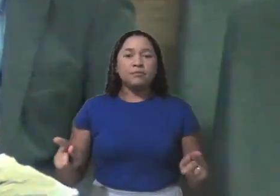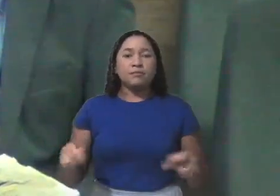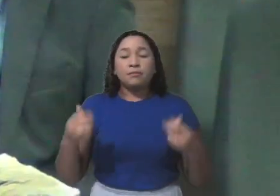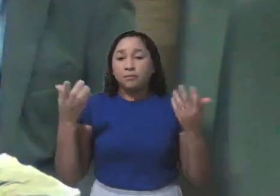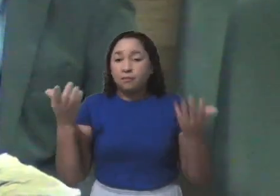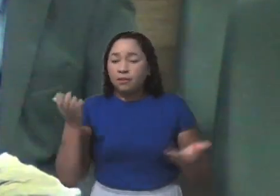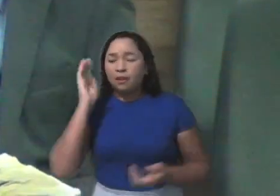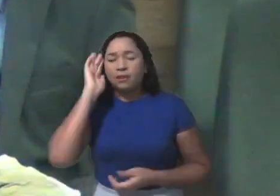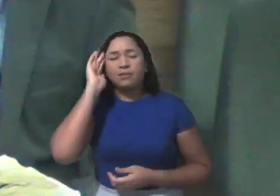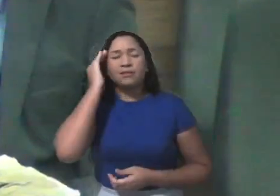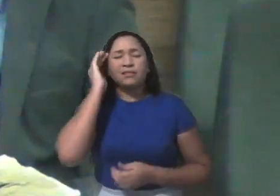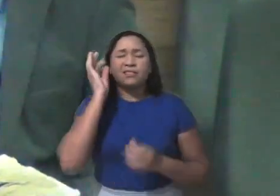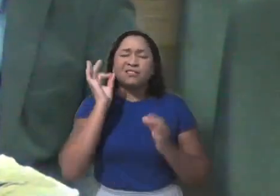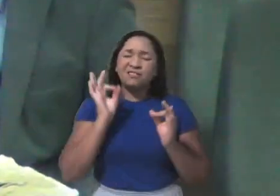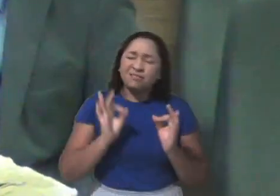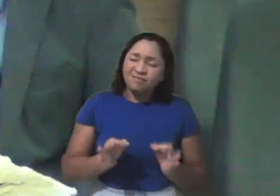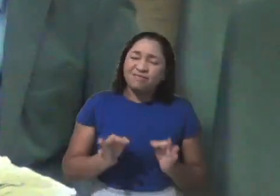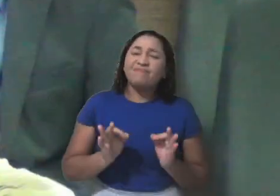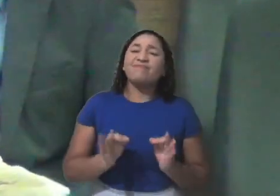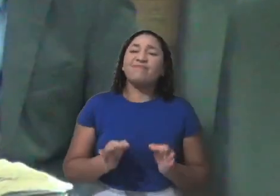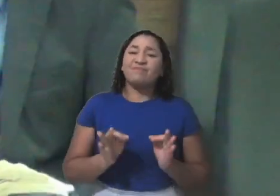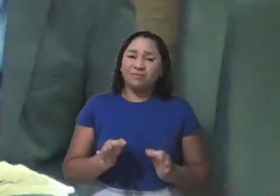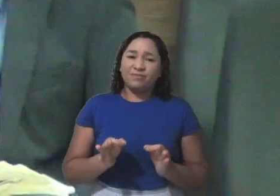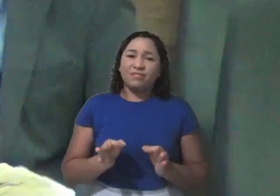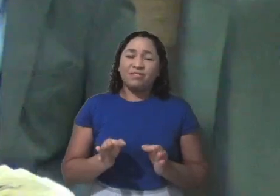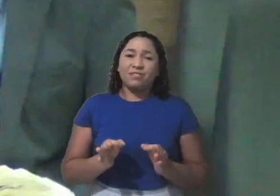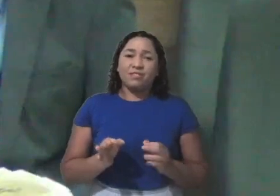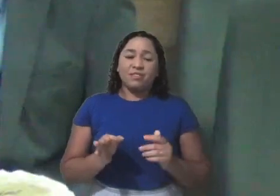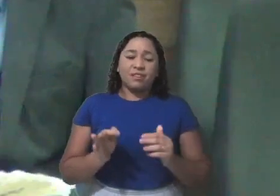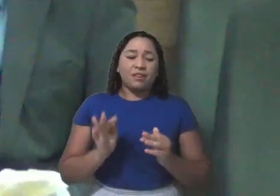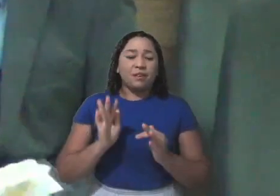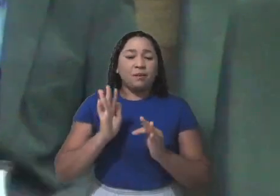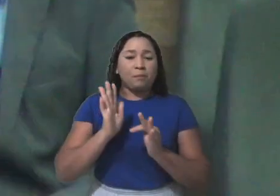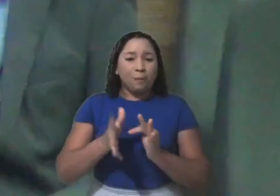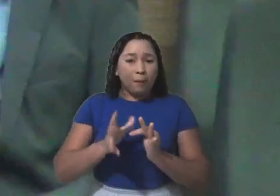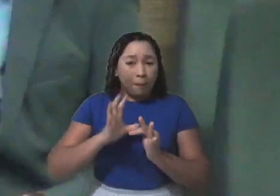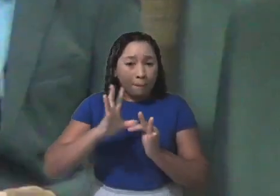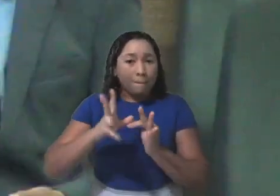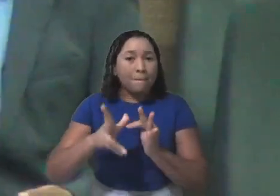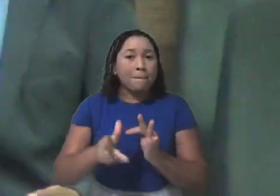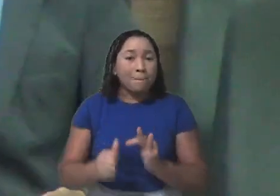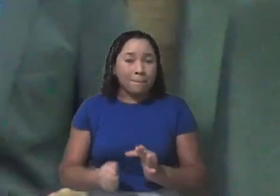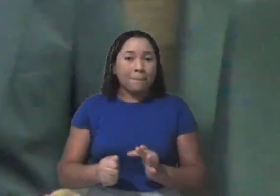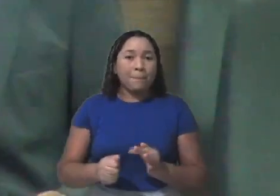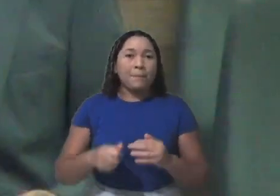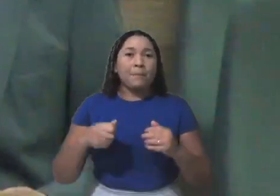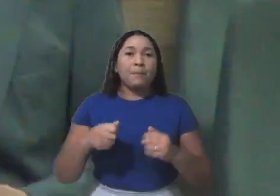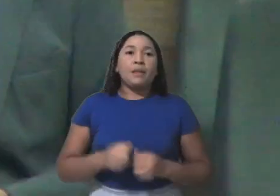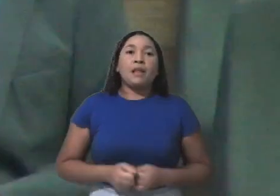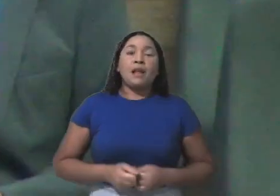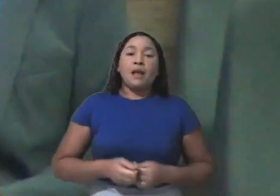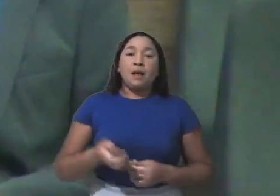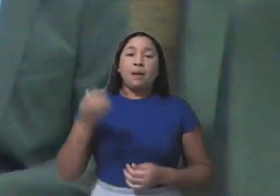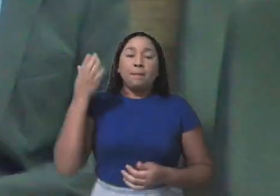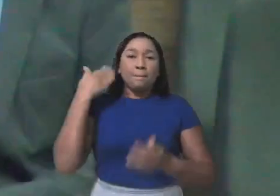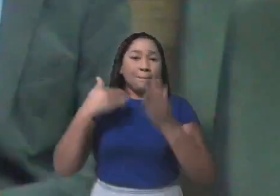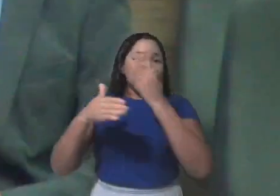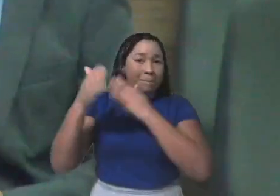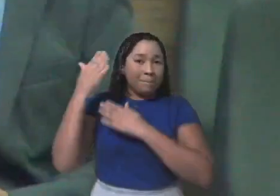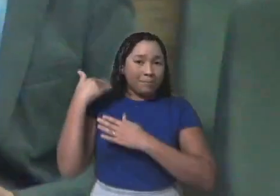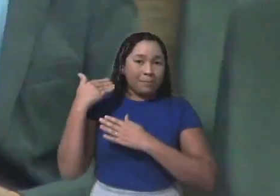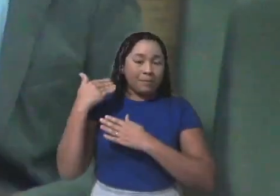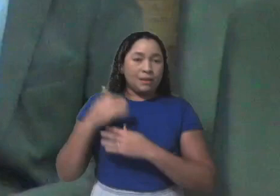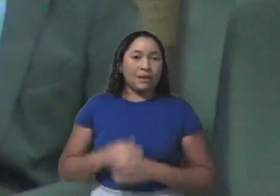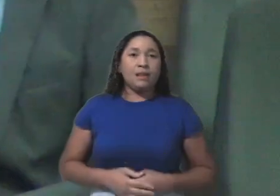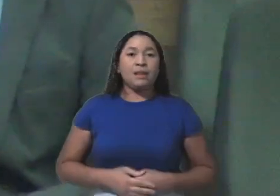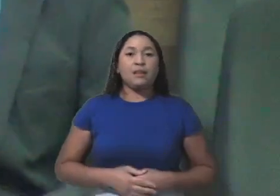passado, presente e futuro. Não adianta o senhor, a senhora, pegar o livro de Apocalipse e querer